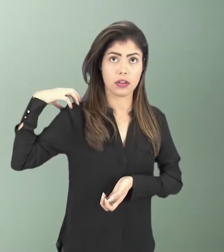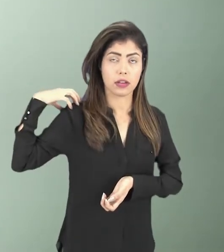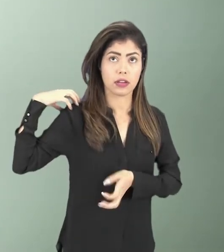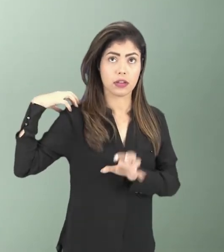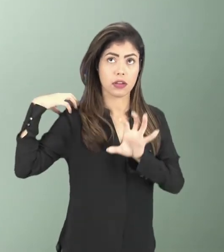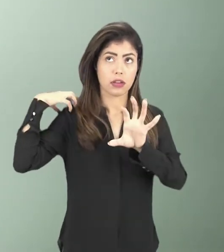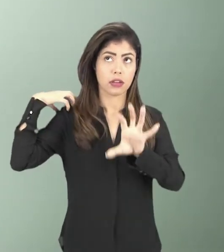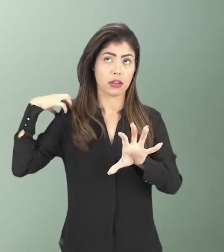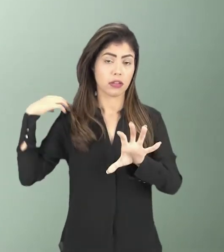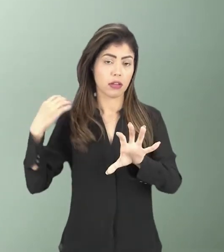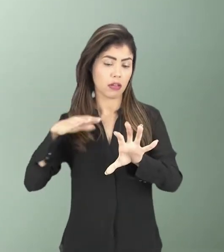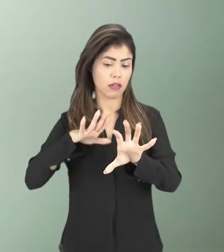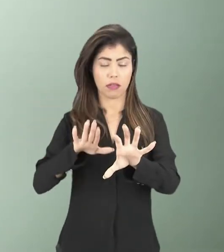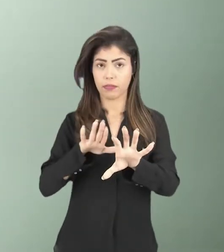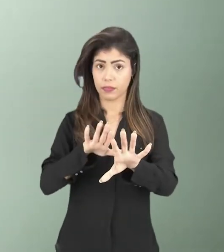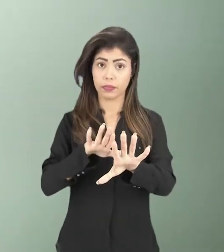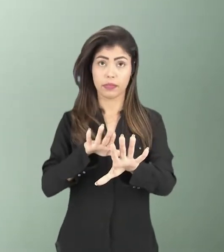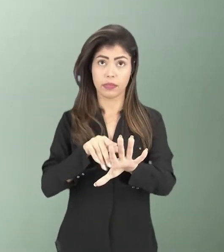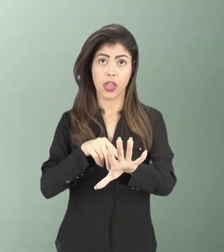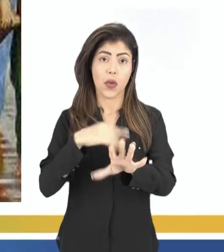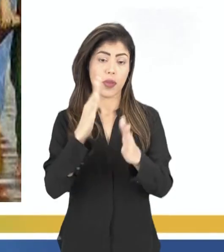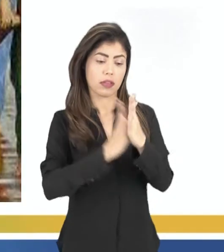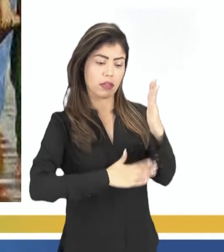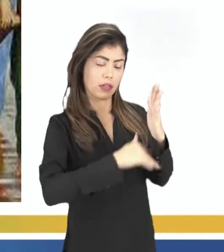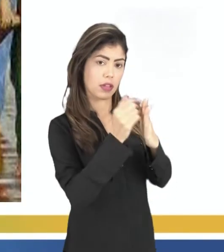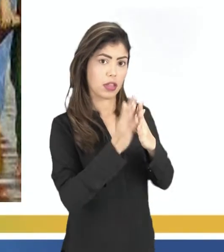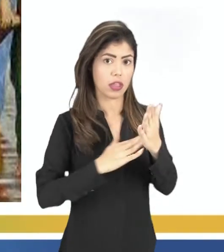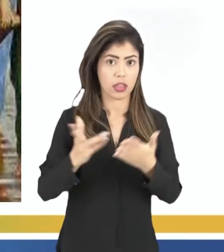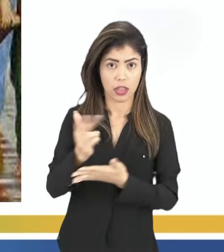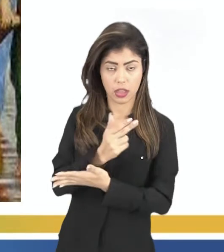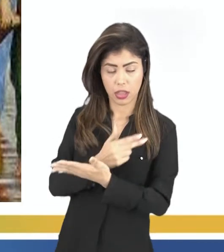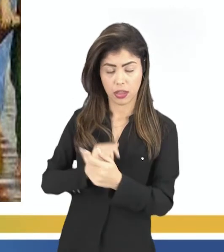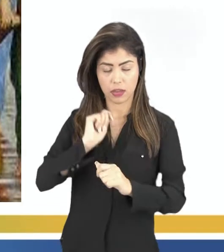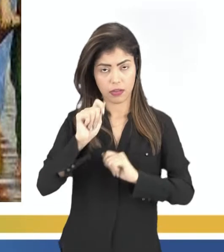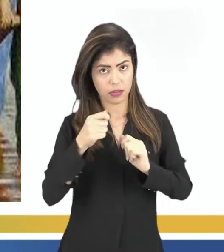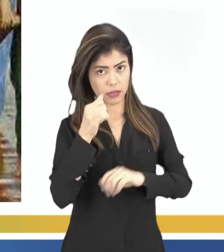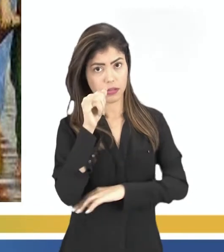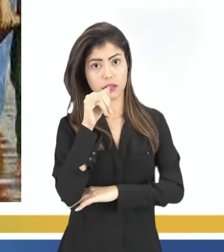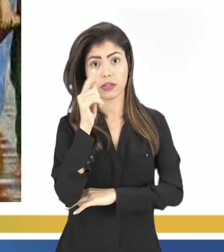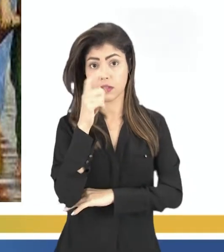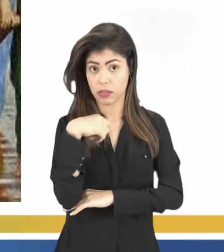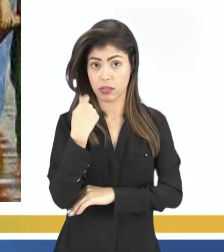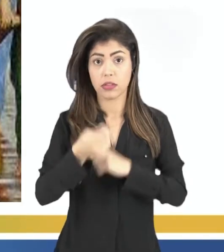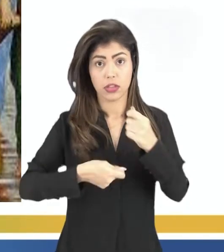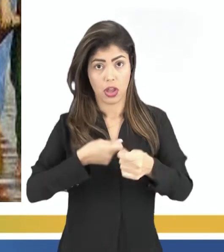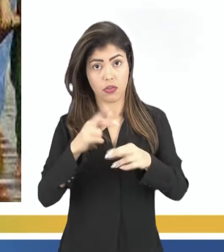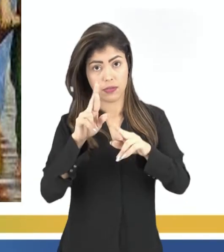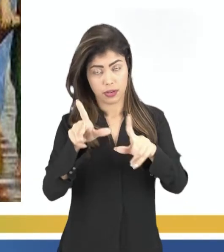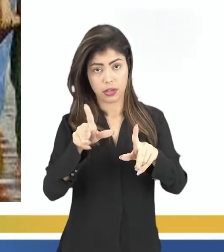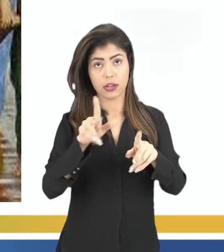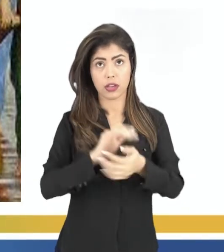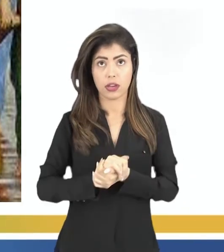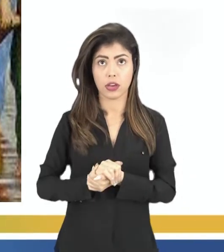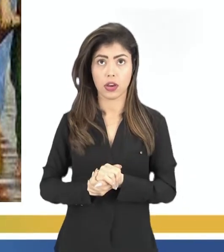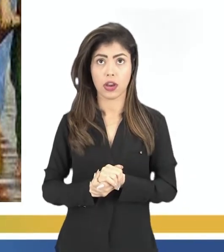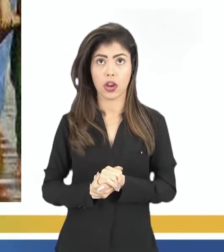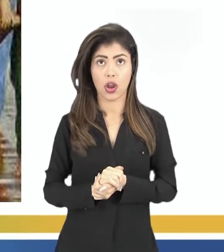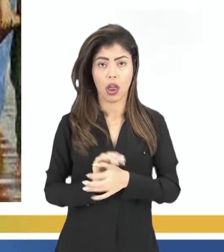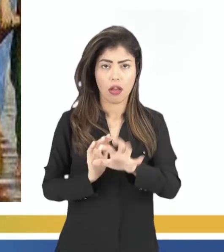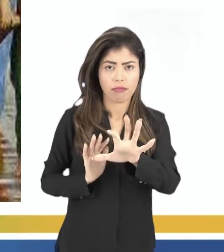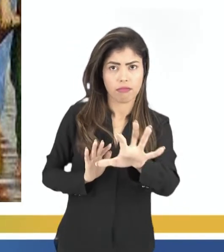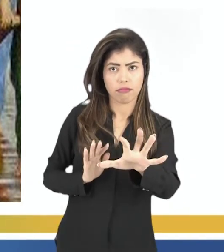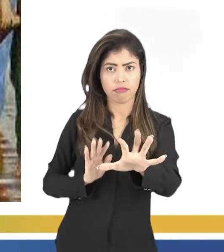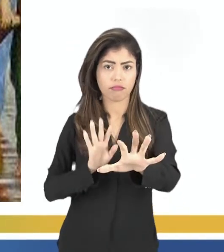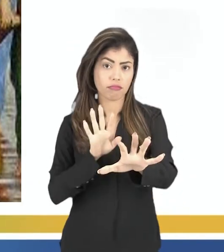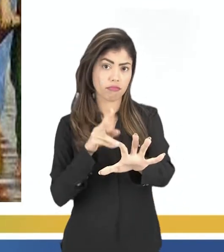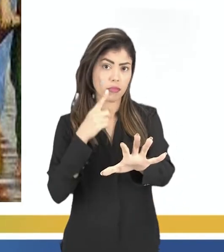assim, mostrando, tem vários significados isso, por isso que é uma obra de arte, né? Tem vários simbolismos. Aristóteles mostrando meio que o meio termo, mas